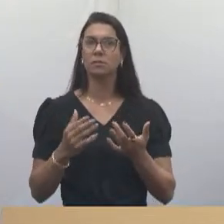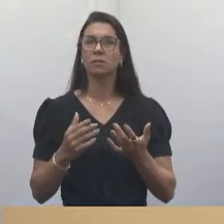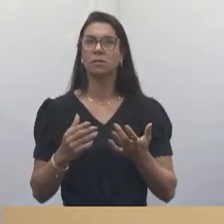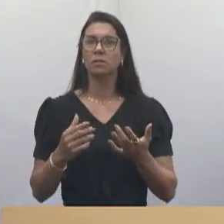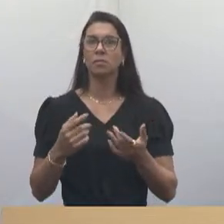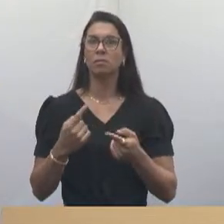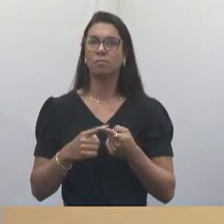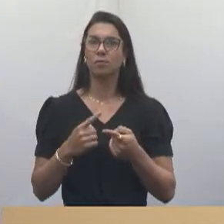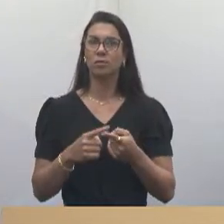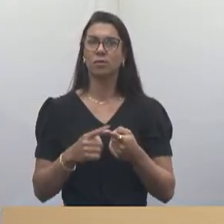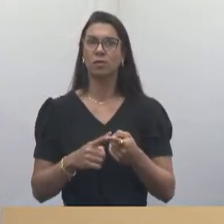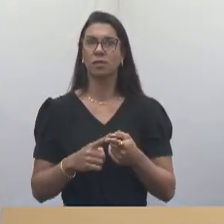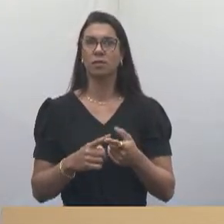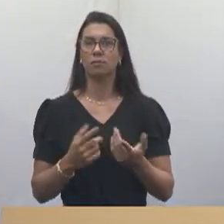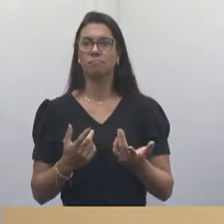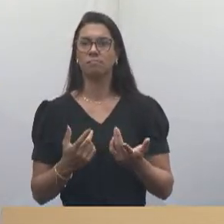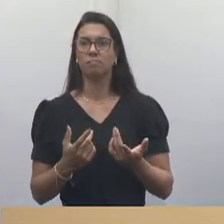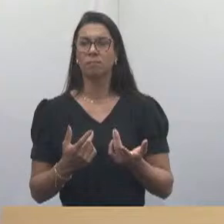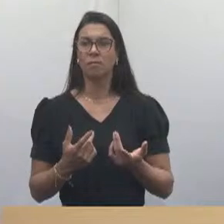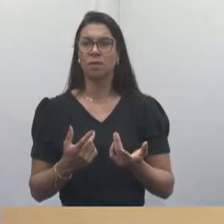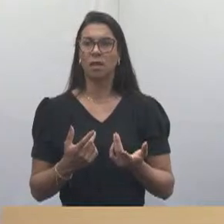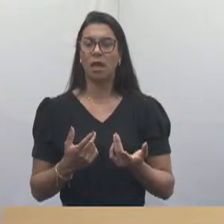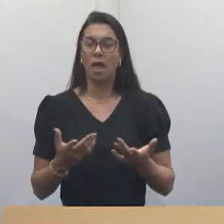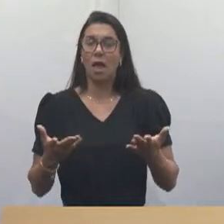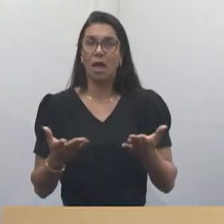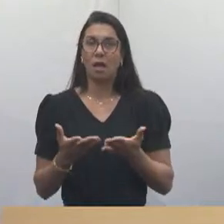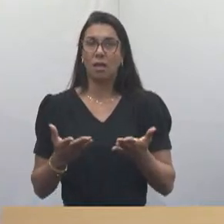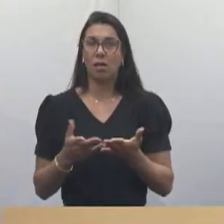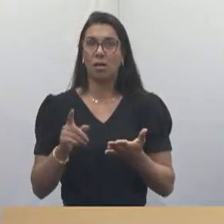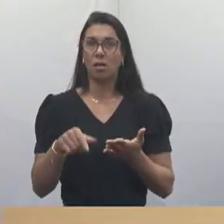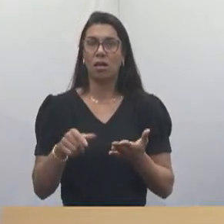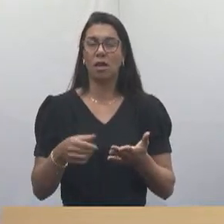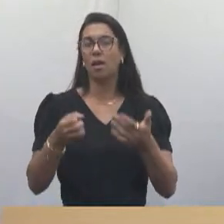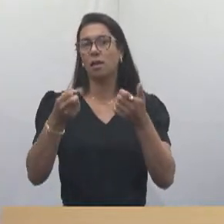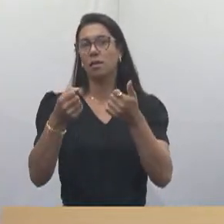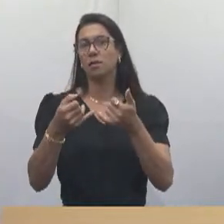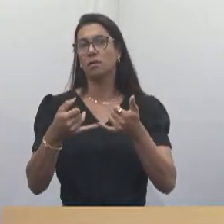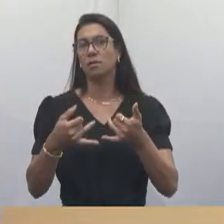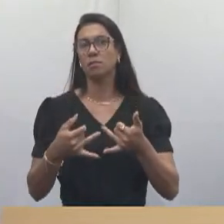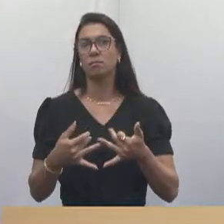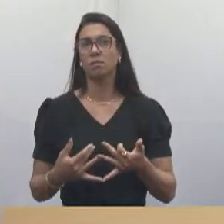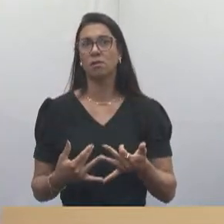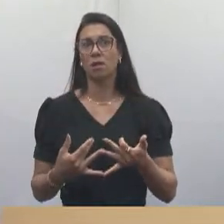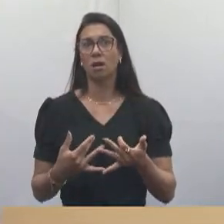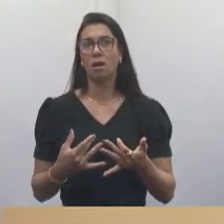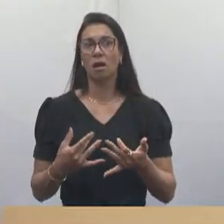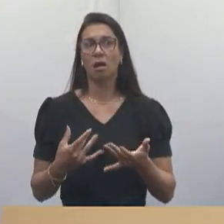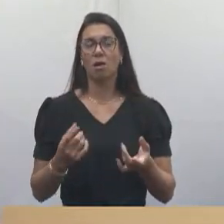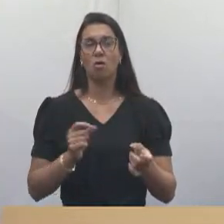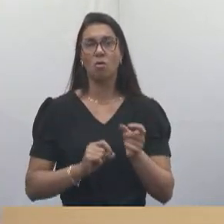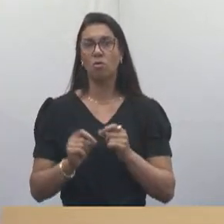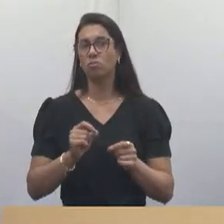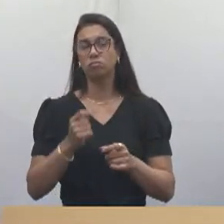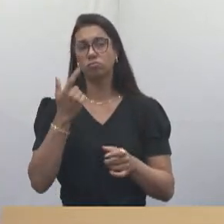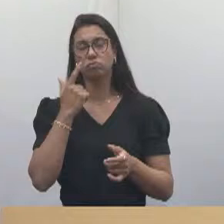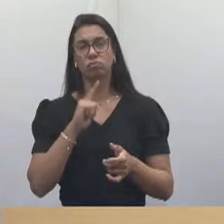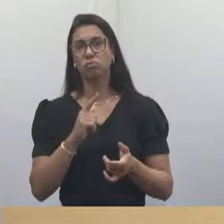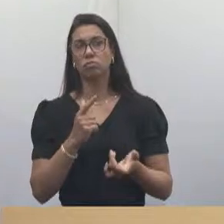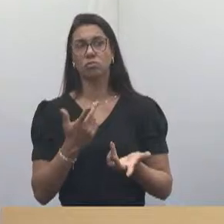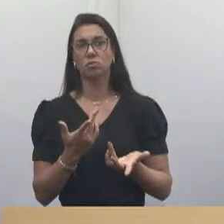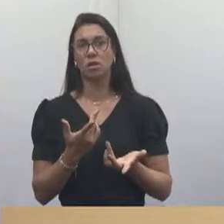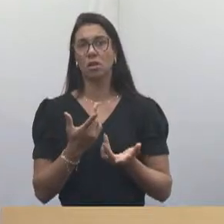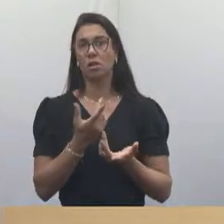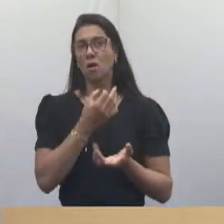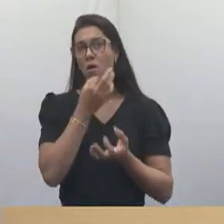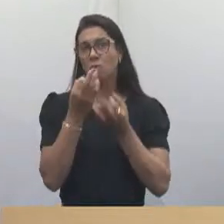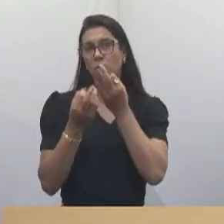desenvolvimento da nossa cidade. Agora, é querer explicar aqui o inexplicável. É o modelo de gestão que, infelizmente, a